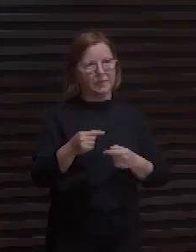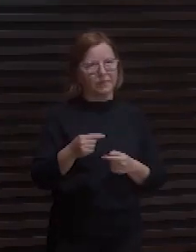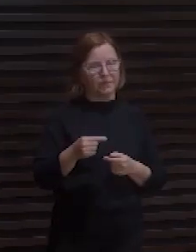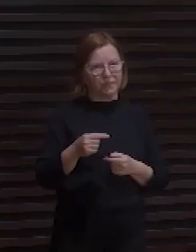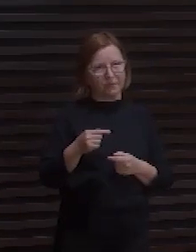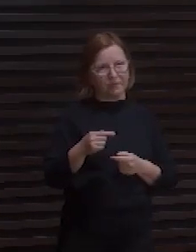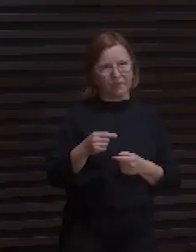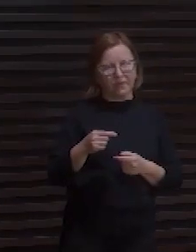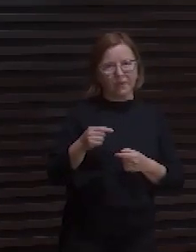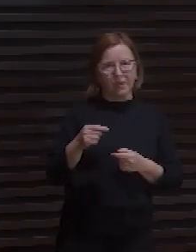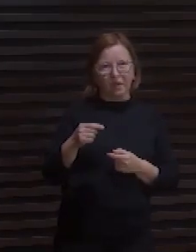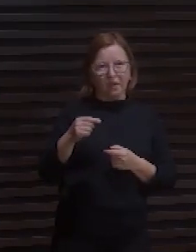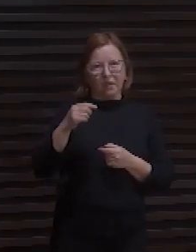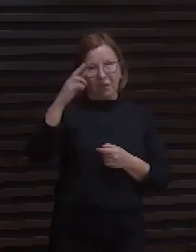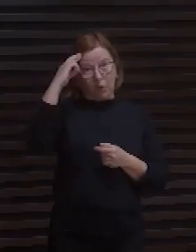minhas regras.